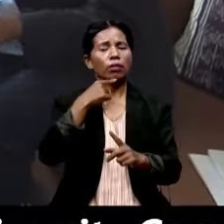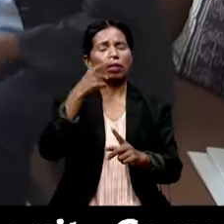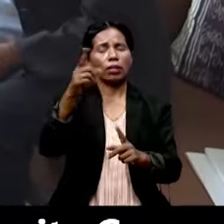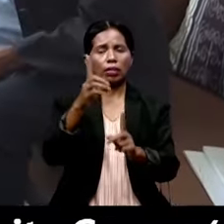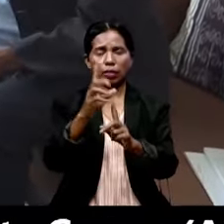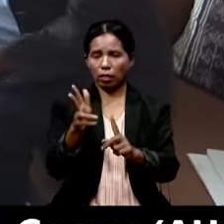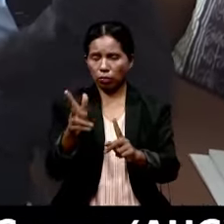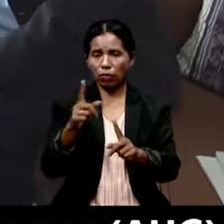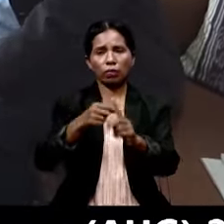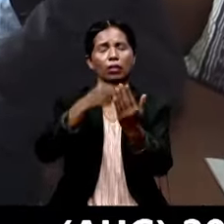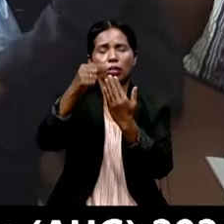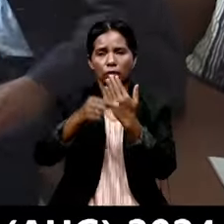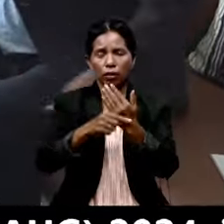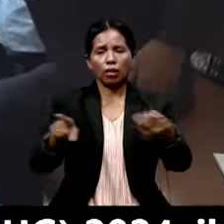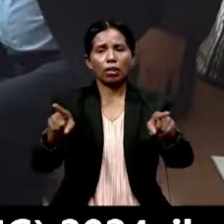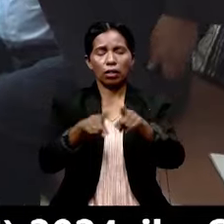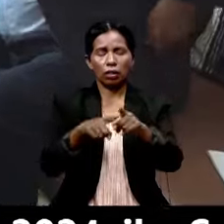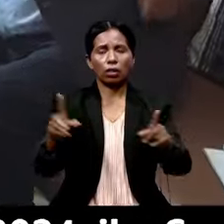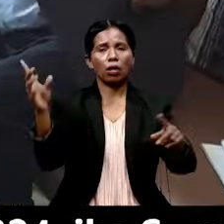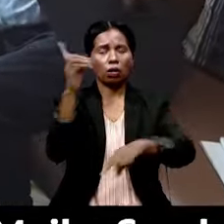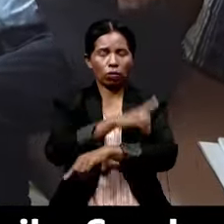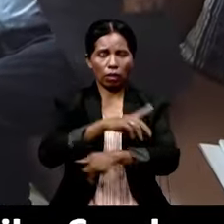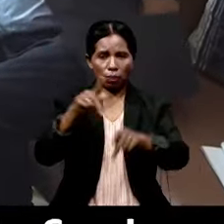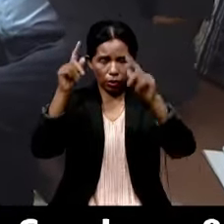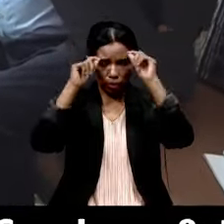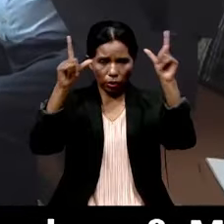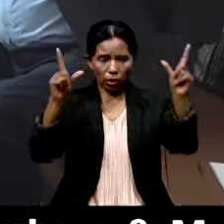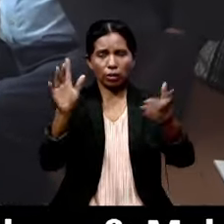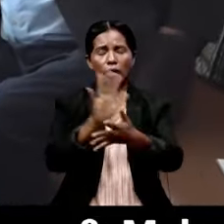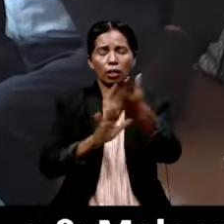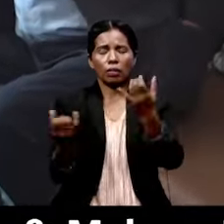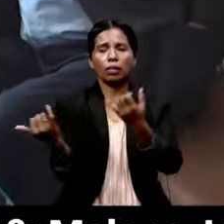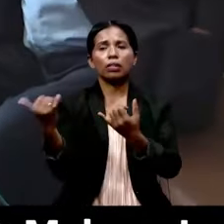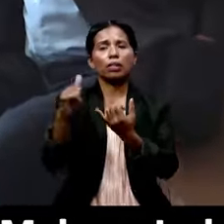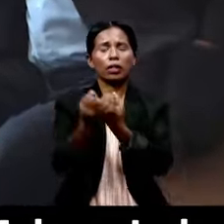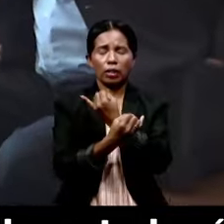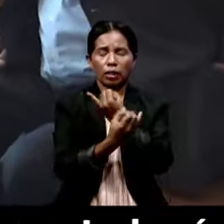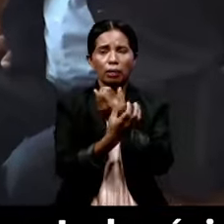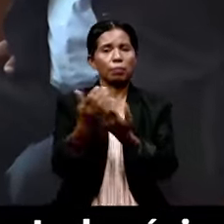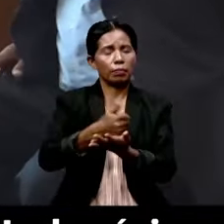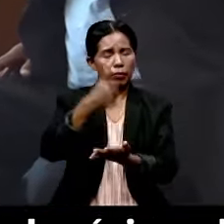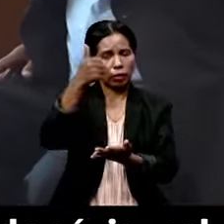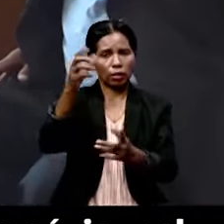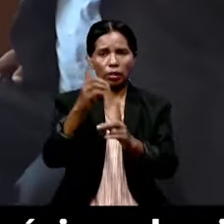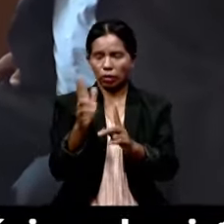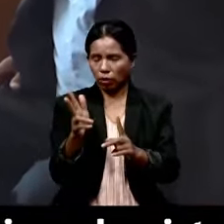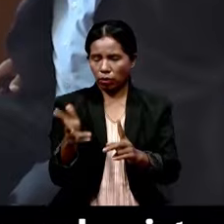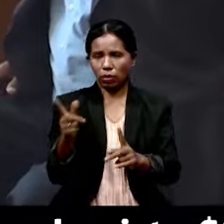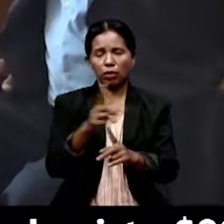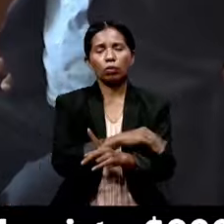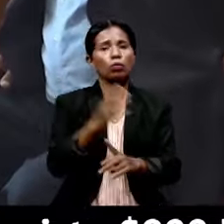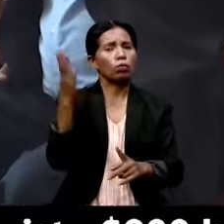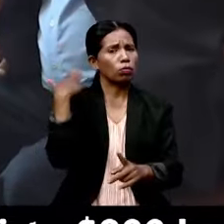Tonulo Fulangosto Ney, a Nessa Loron Nebe Timoruan, toma que celebra a Sirene Vitória, também ia Loron Tonulo Fulangosto tinha reunido a Tucia,